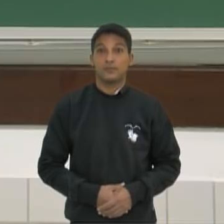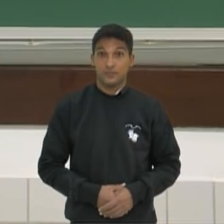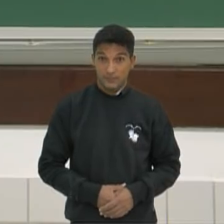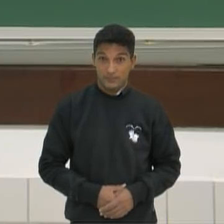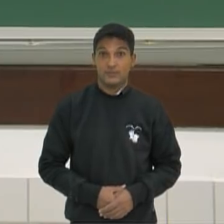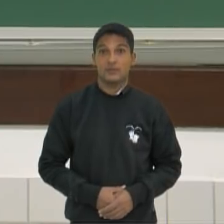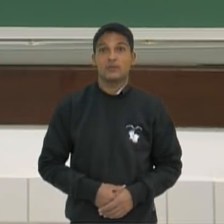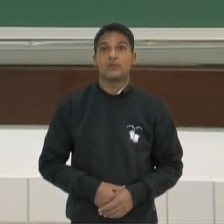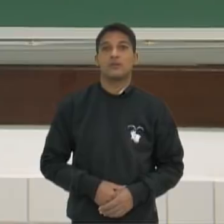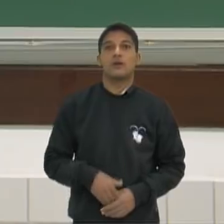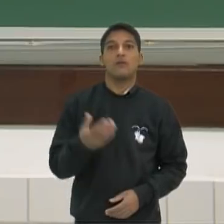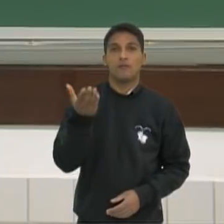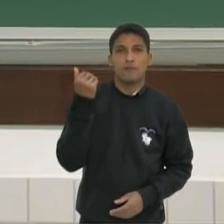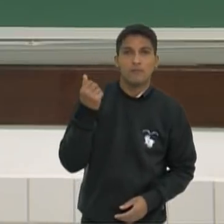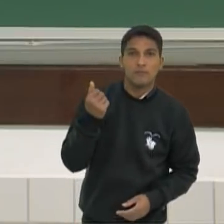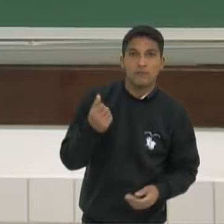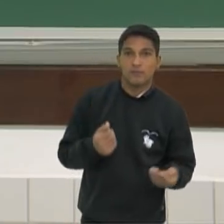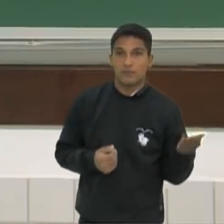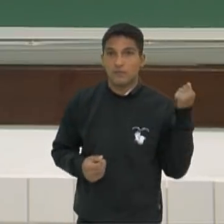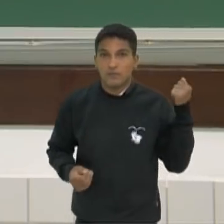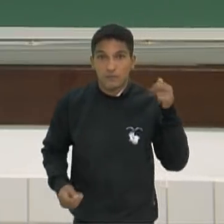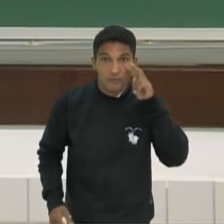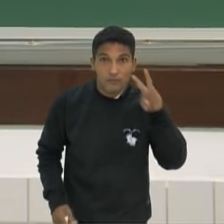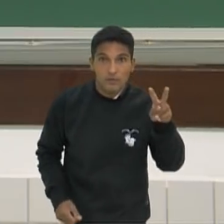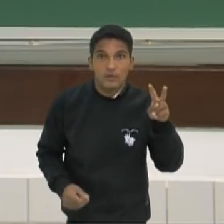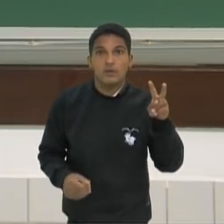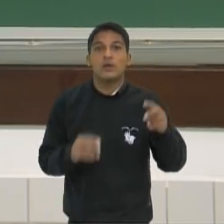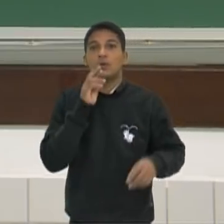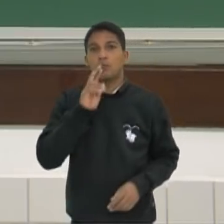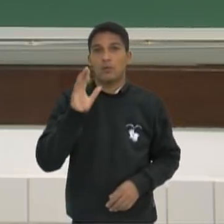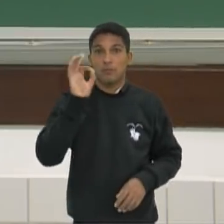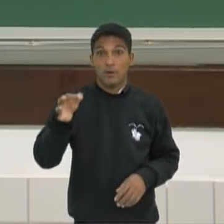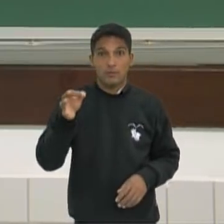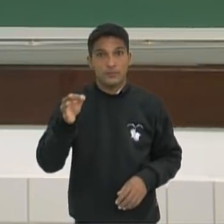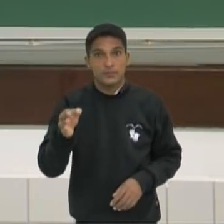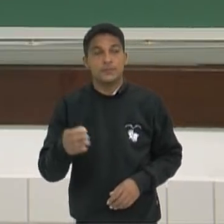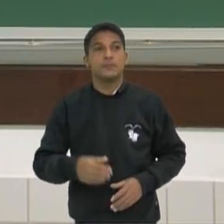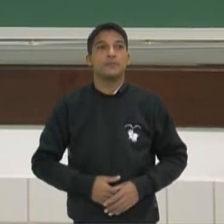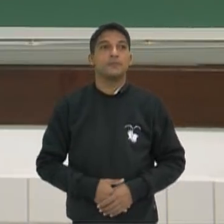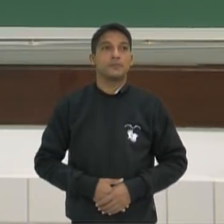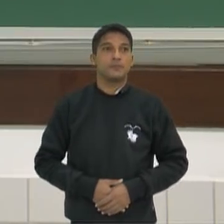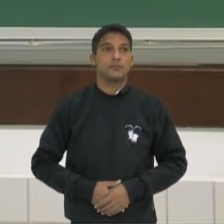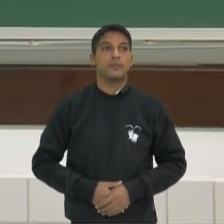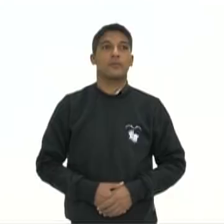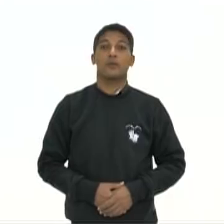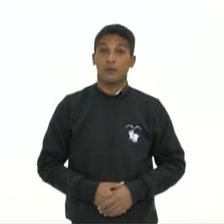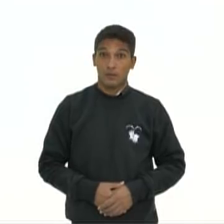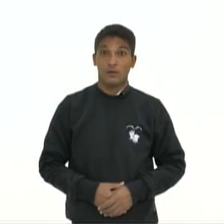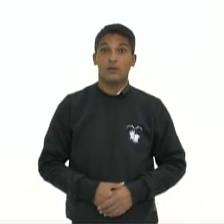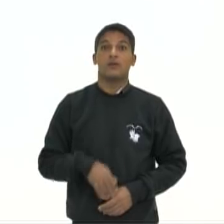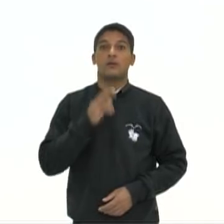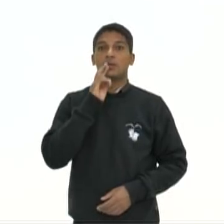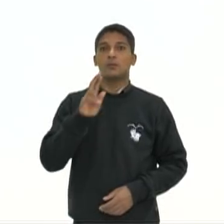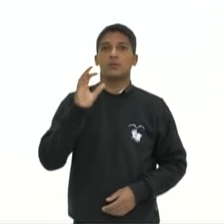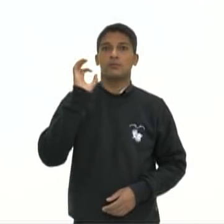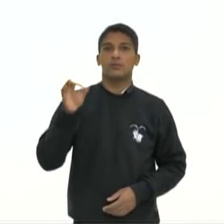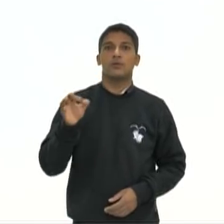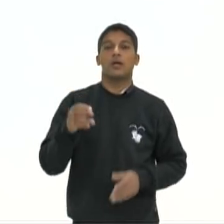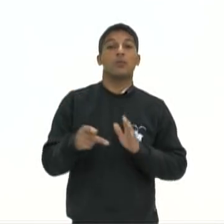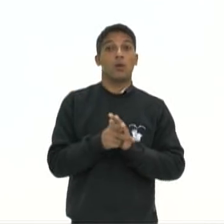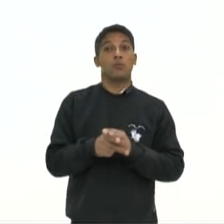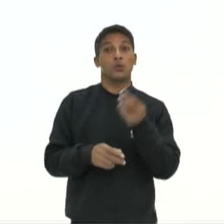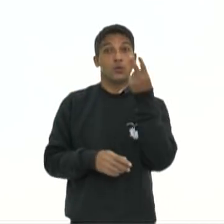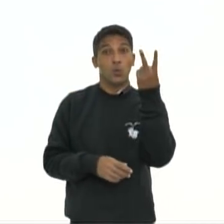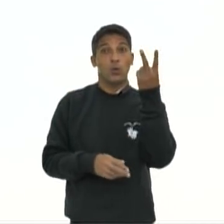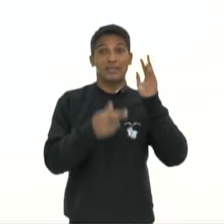Bom, então vamos ver qual é a resposta correta do quiz. A resposta correta, né, sobre os 2 critérios